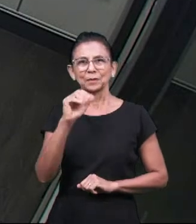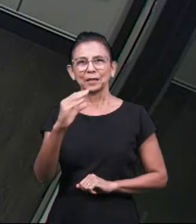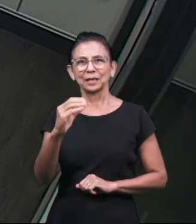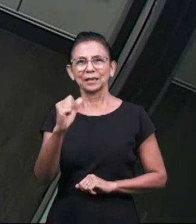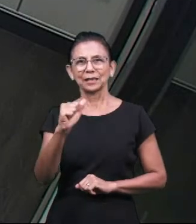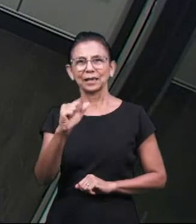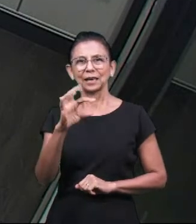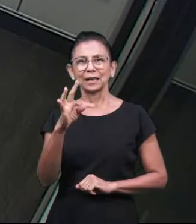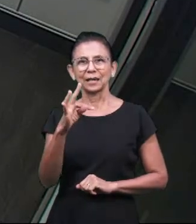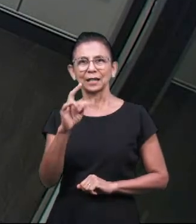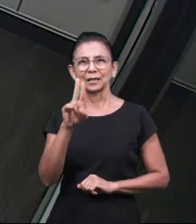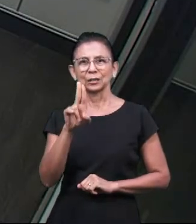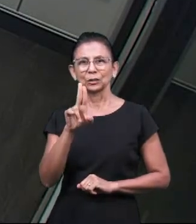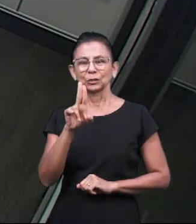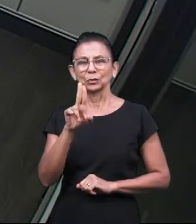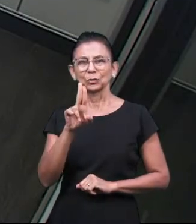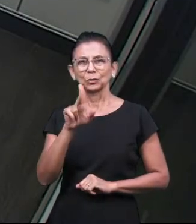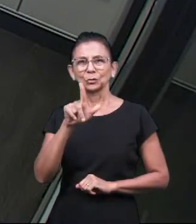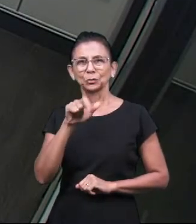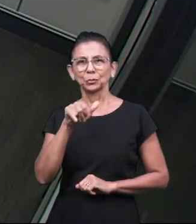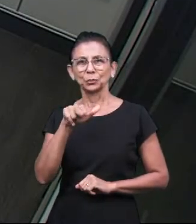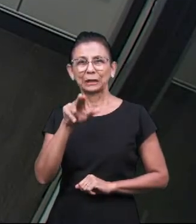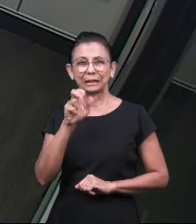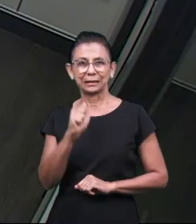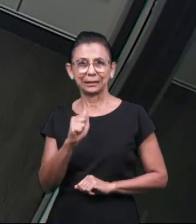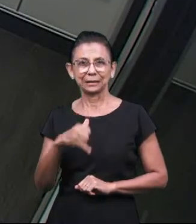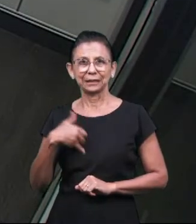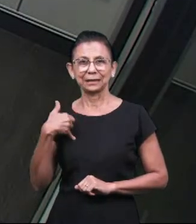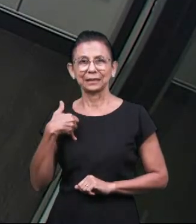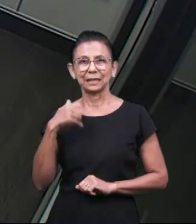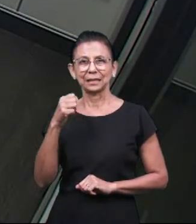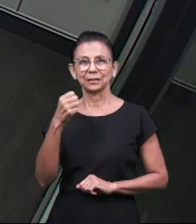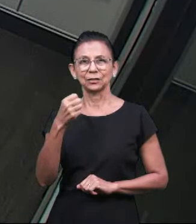Velha, uma senhorinha com mais de 80 anos e tal.